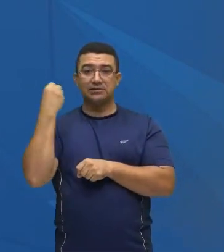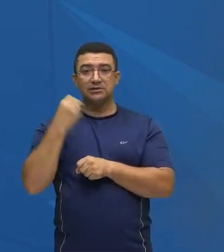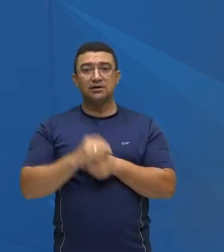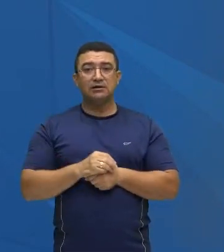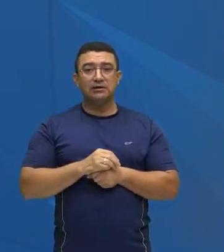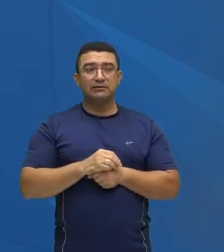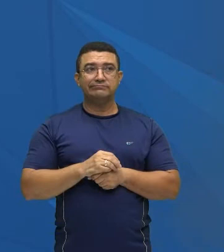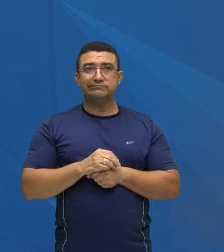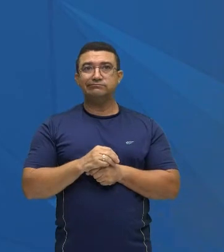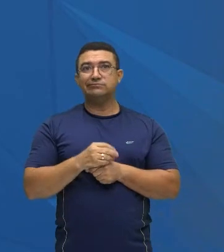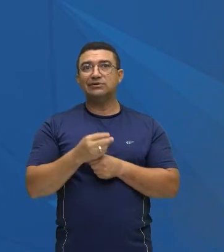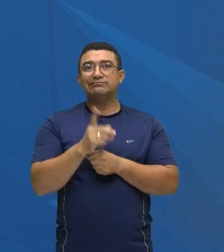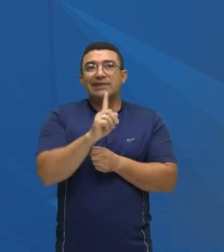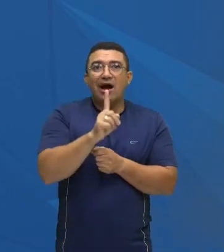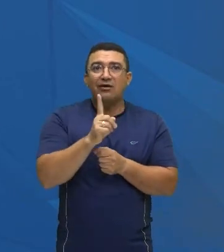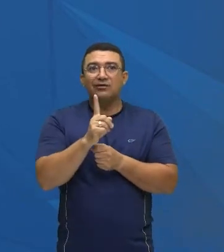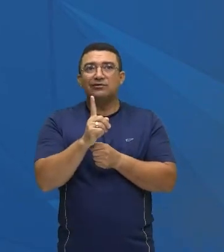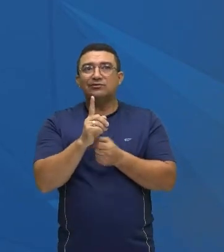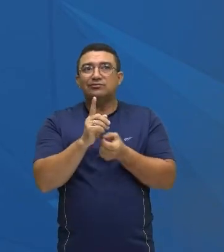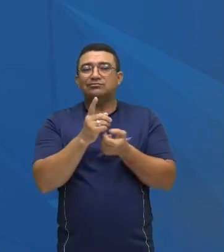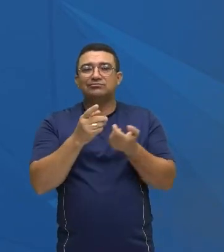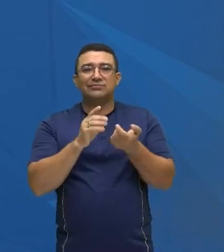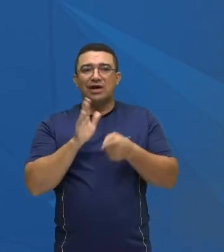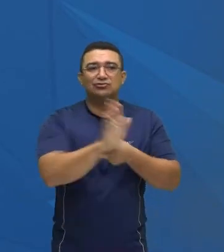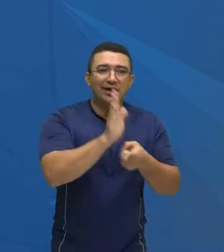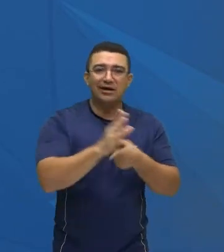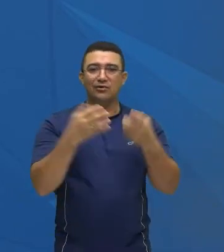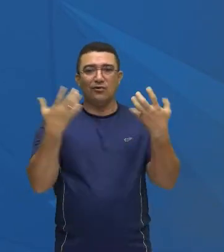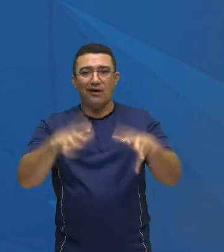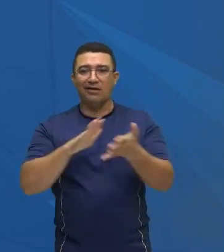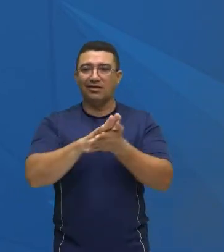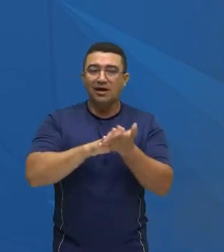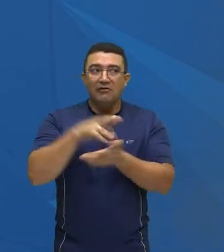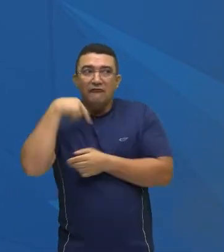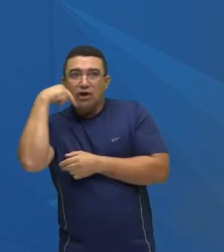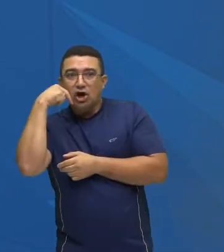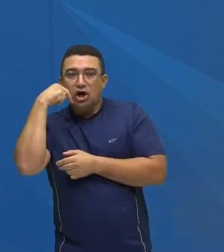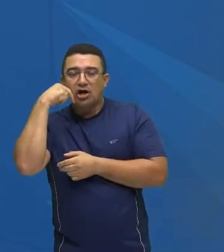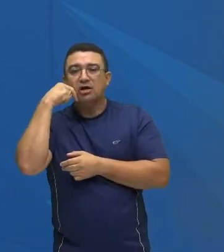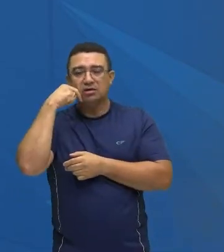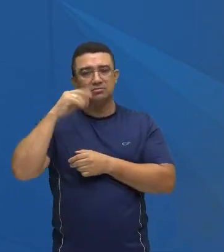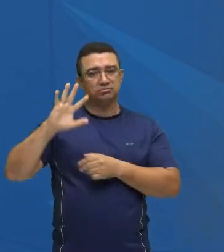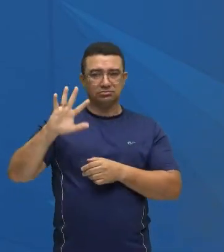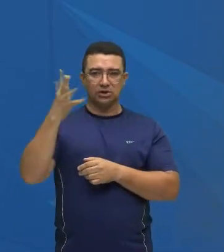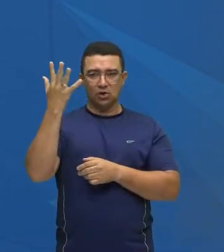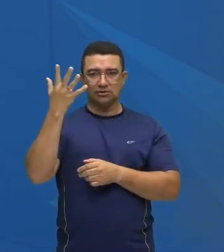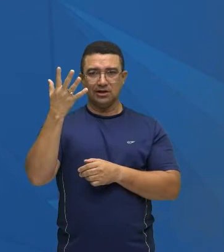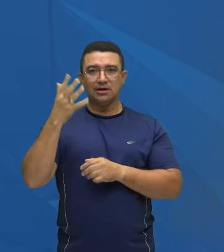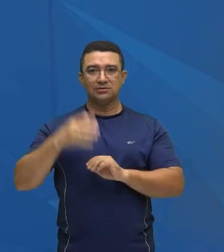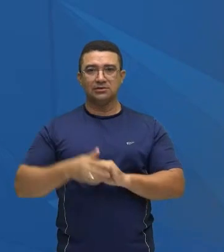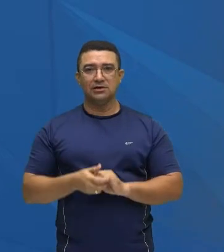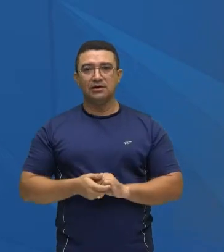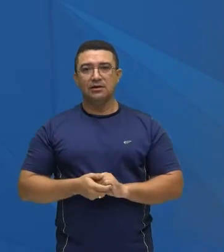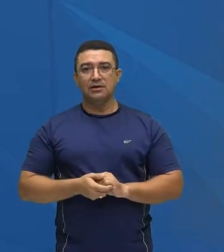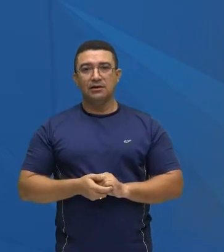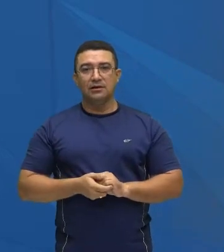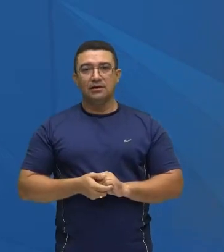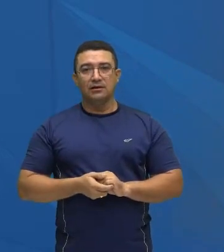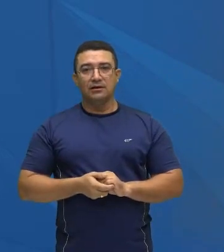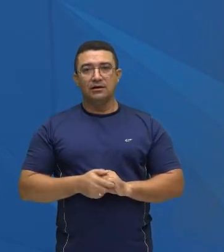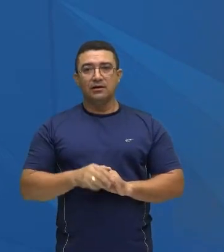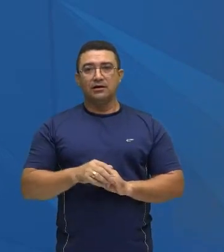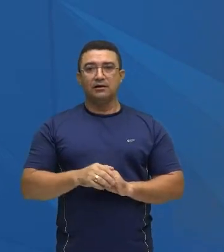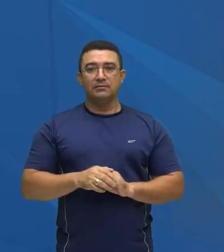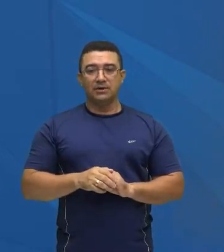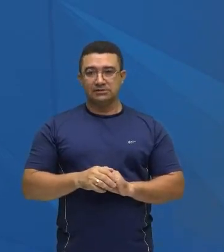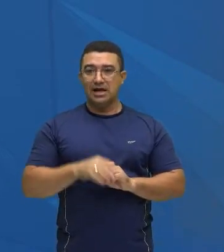um não, porque naquele momento a gente está ali, né, meio que constrangido e tudo mais. Acontece muito também, né, da gente ficar ali, e o poder do